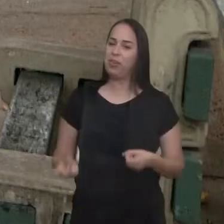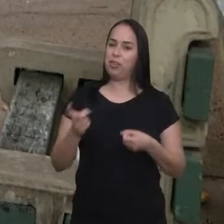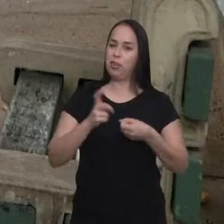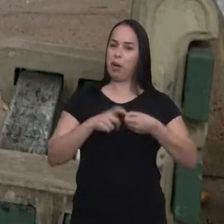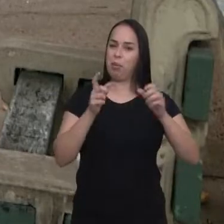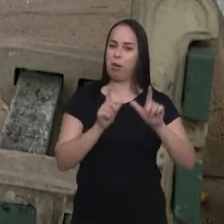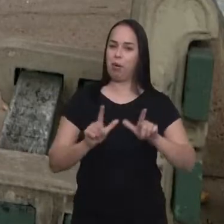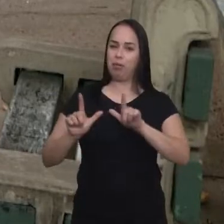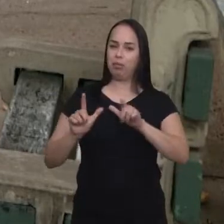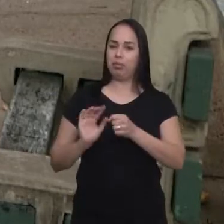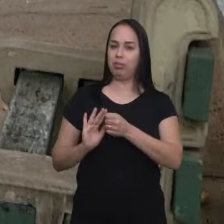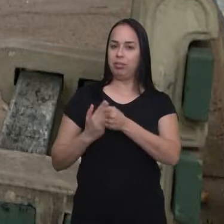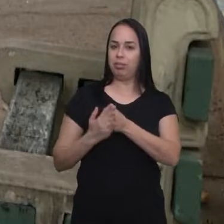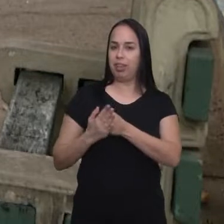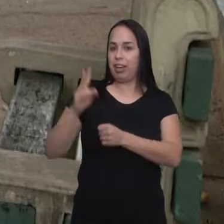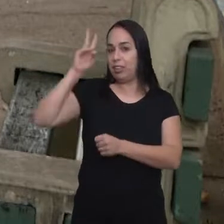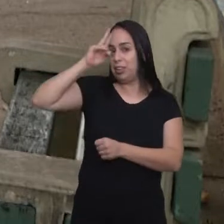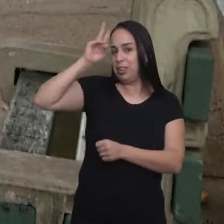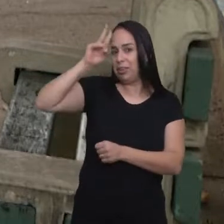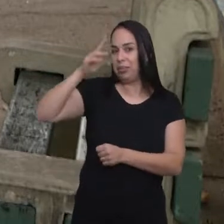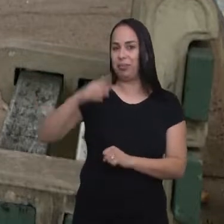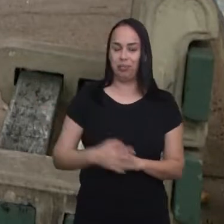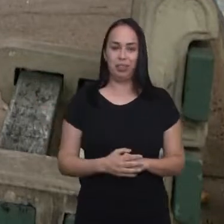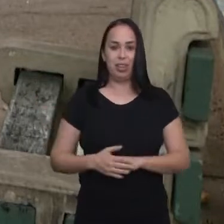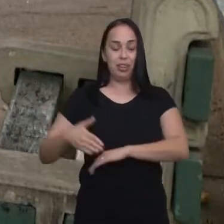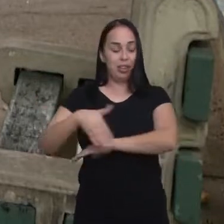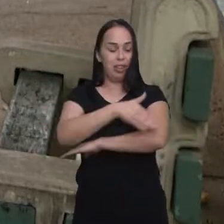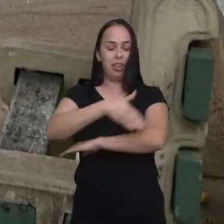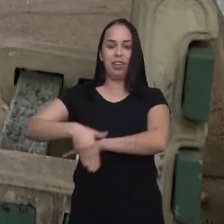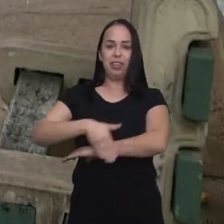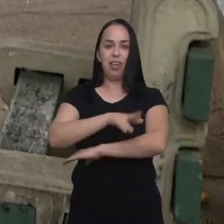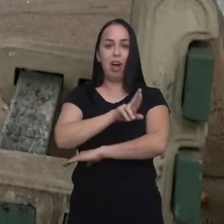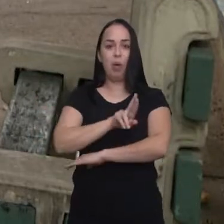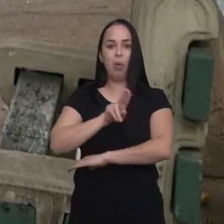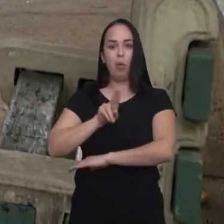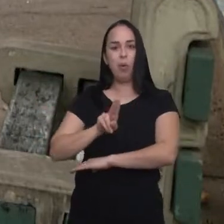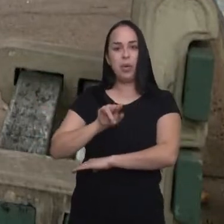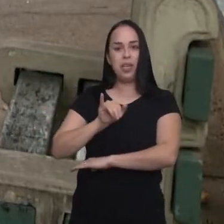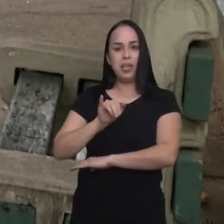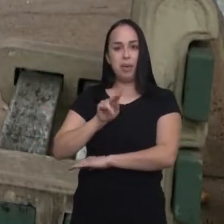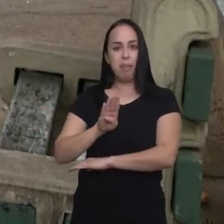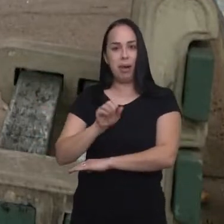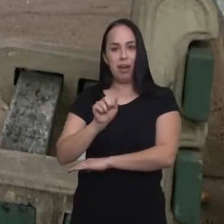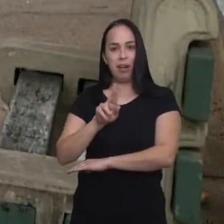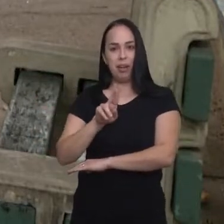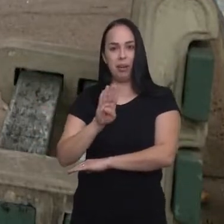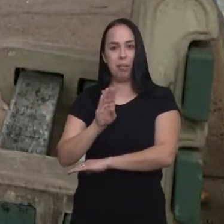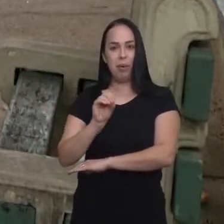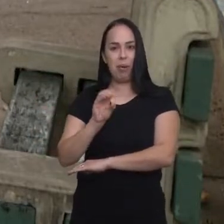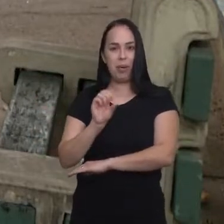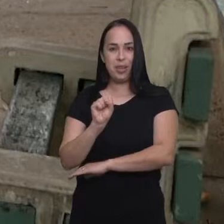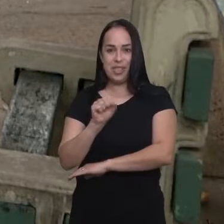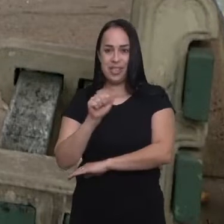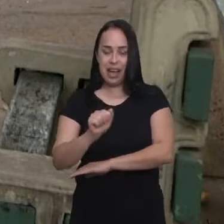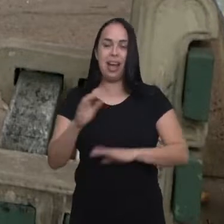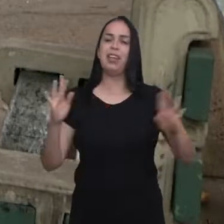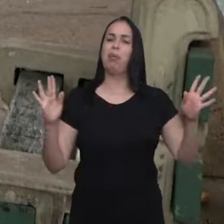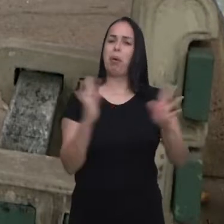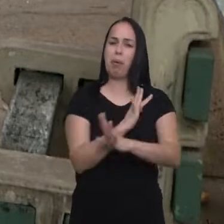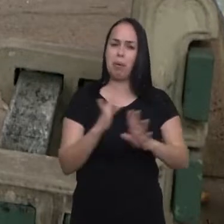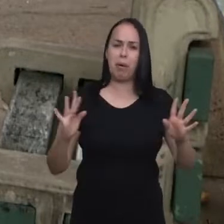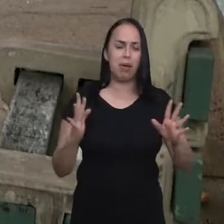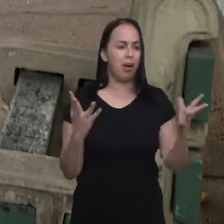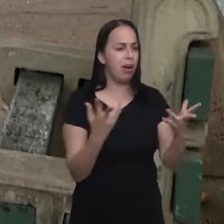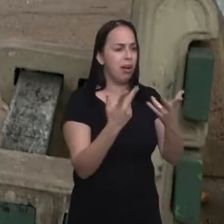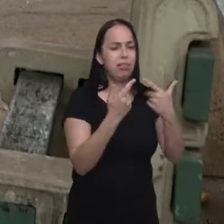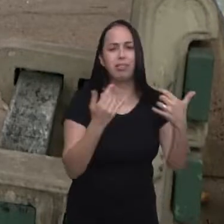Voltamos com histórias do meu bairro. Eu estou aqui na Rua Rui Barbosa, onde circula muita gente, pessoas que nos encantam, que dão um clima acolhedor ao